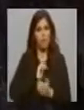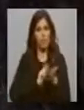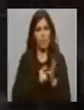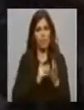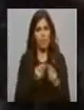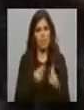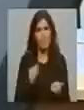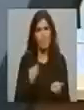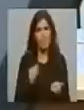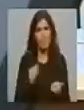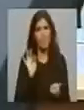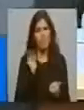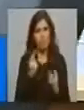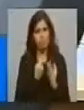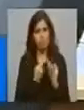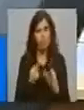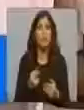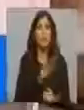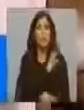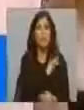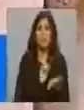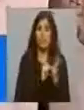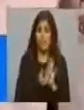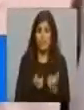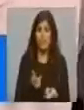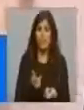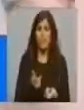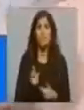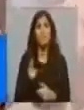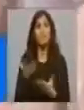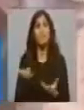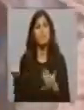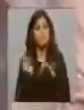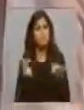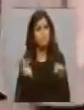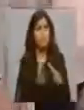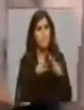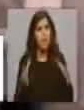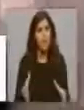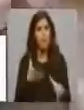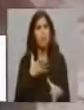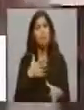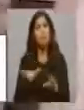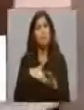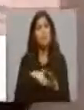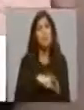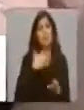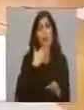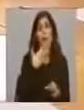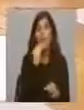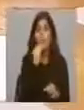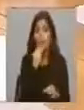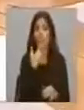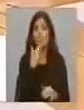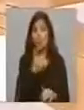materiais e metalurgia. A Faculdade de Engenharia recebe uma das maiores participações de alunos estrangeiros, 250. No